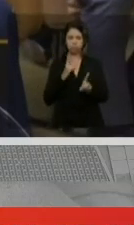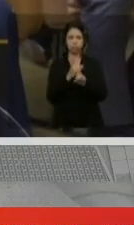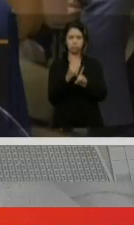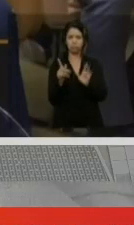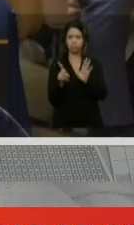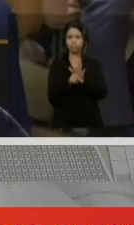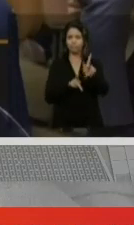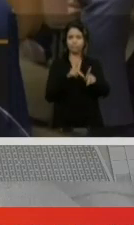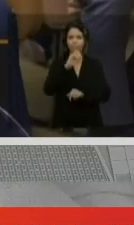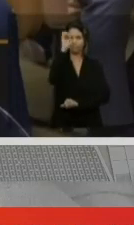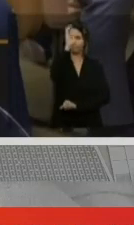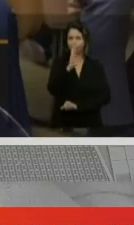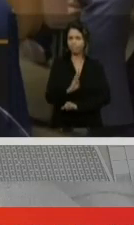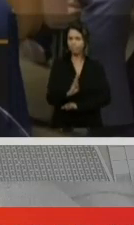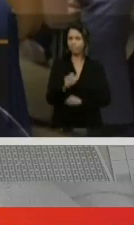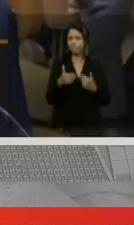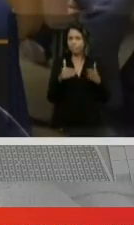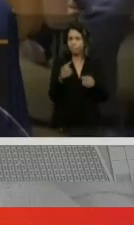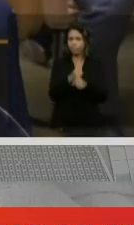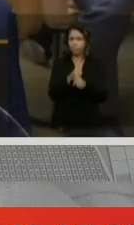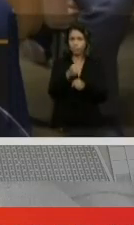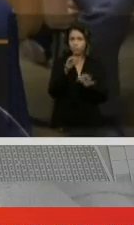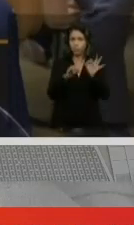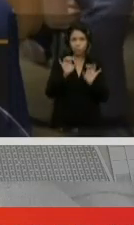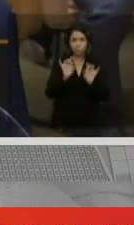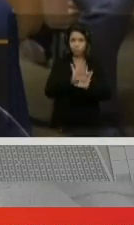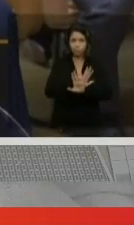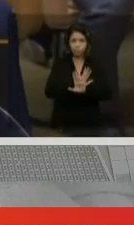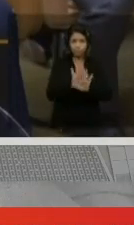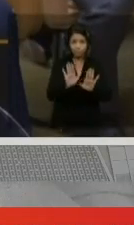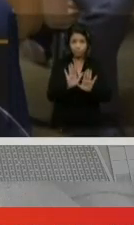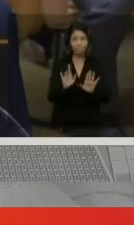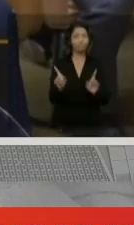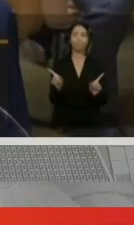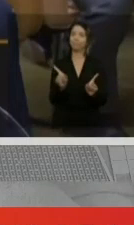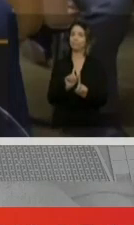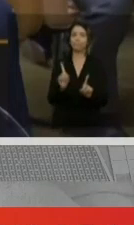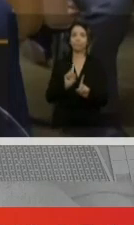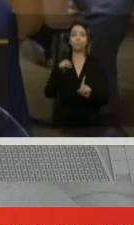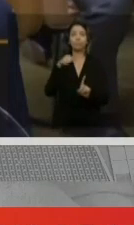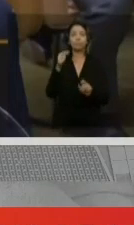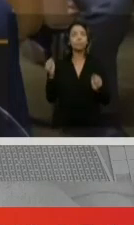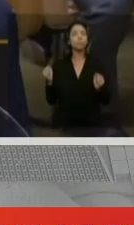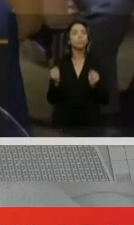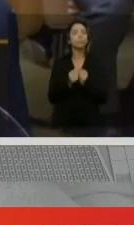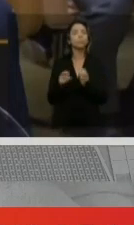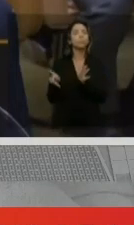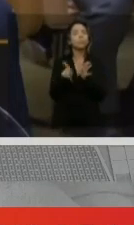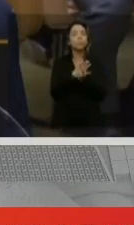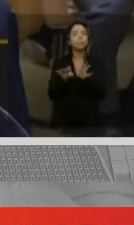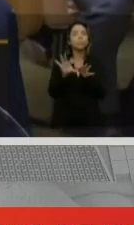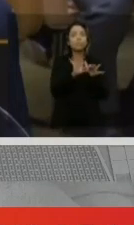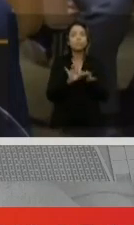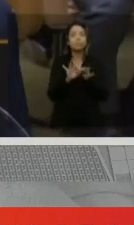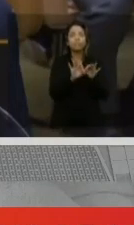de resolver as nossas diferenças, mas sempre de forma pacífica, de forma respeitosa, respeitando o